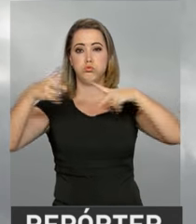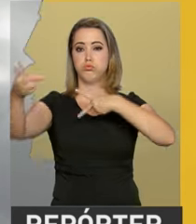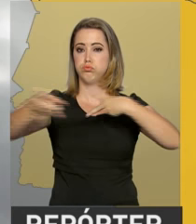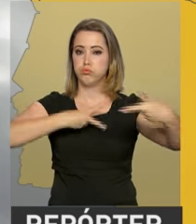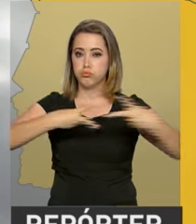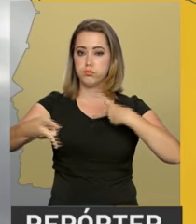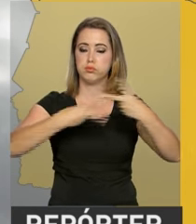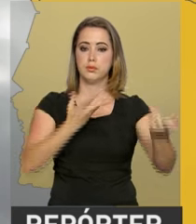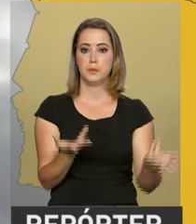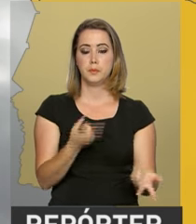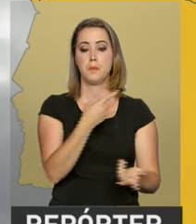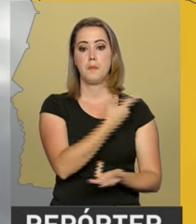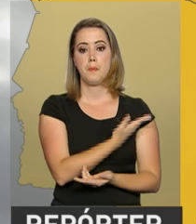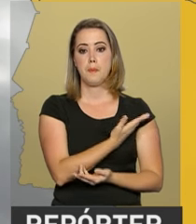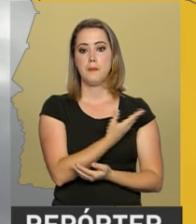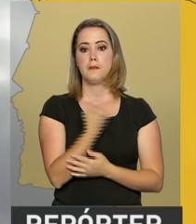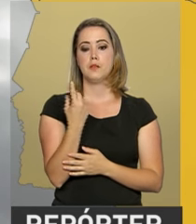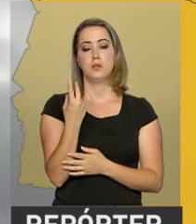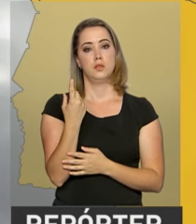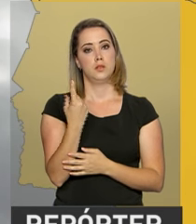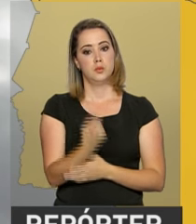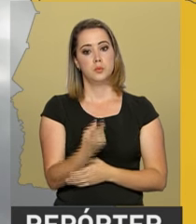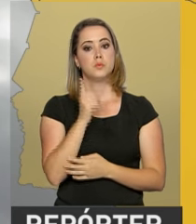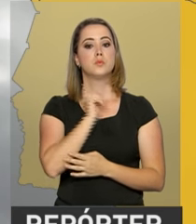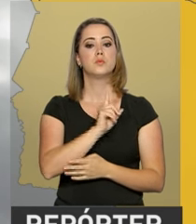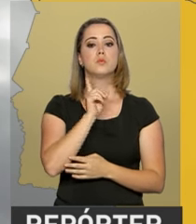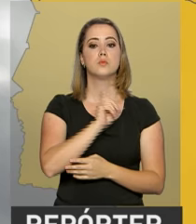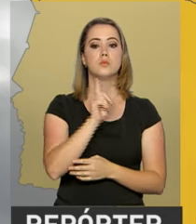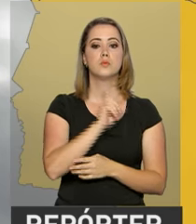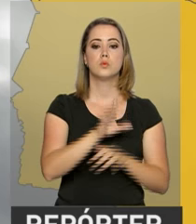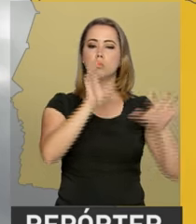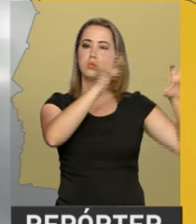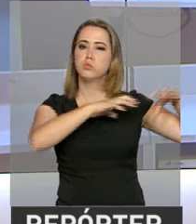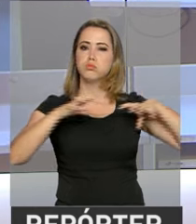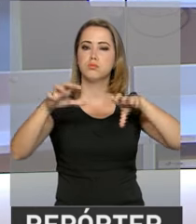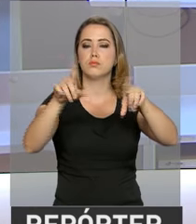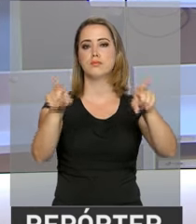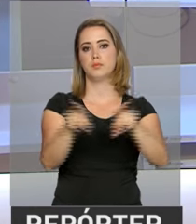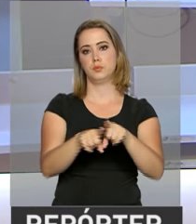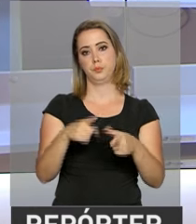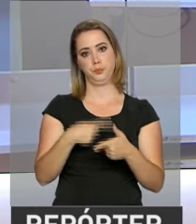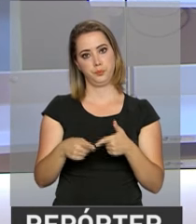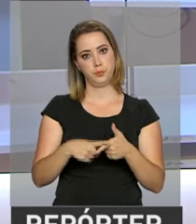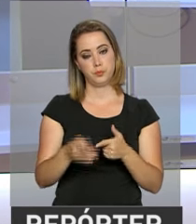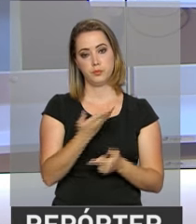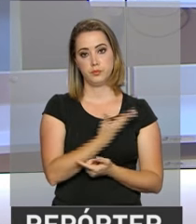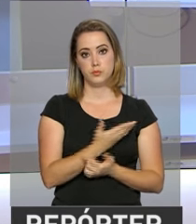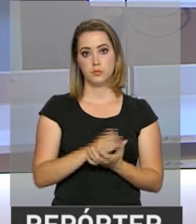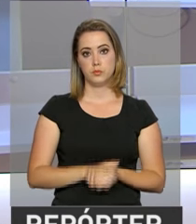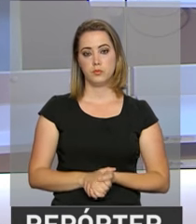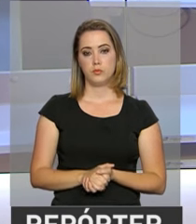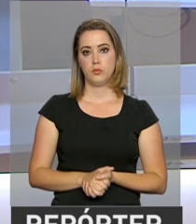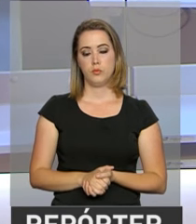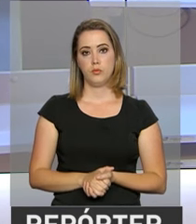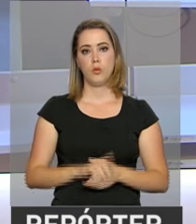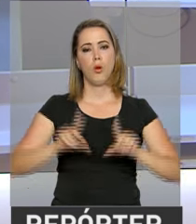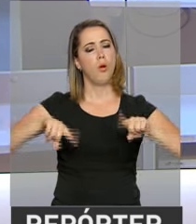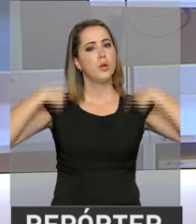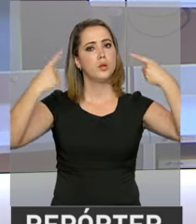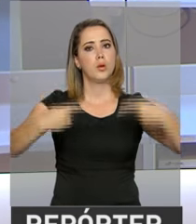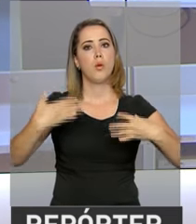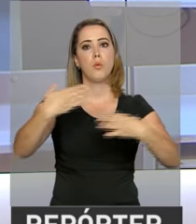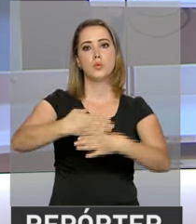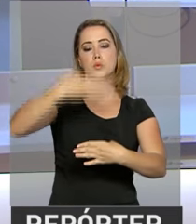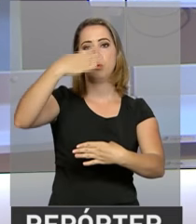região. Itaobim também teve reconhecimento por causa de enxurradas. A fronteira entre Brasil e